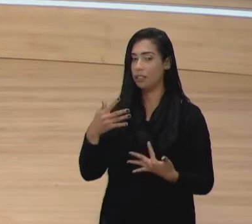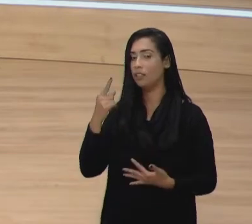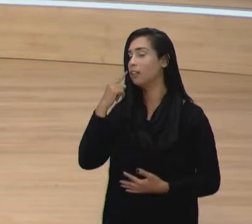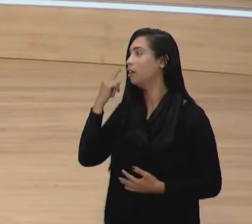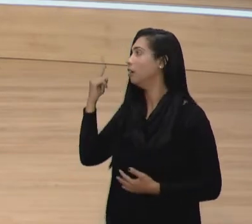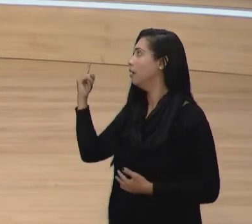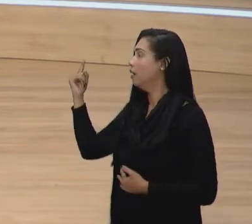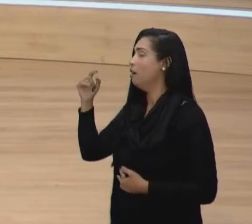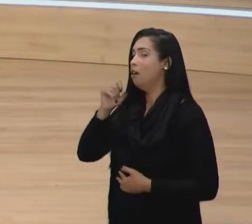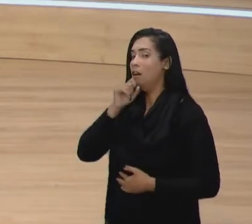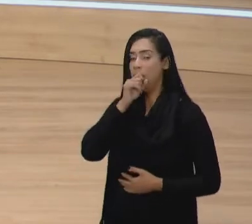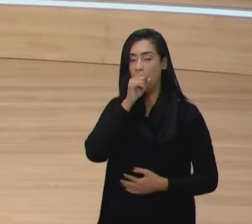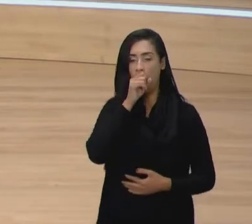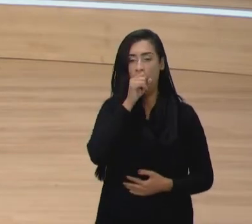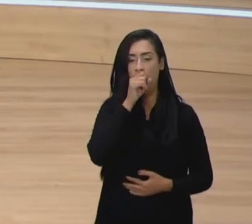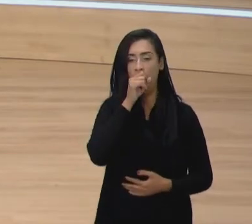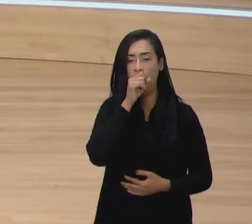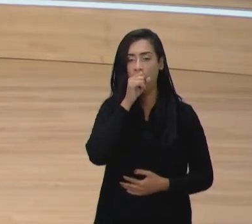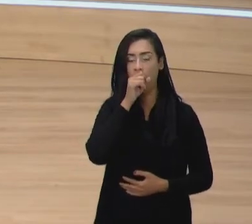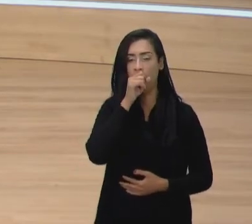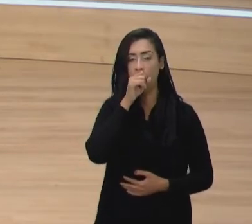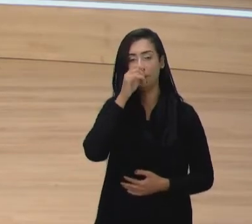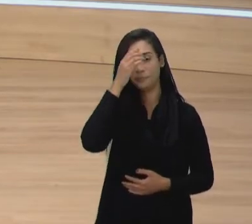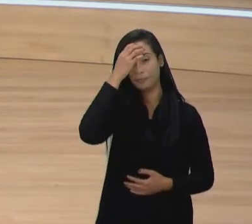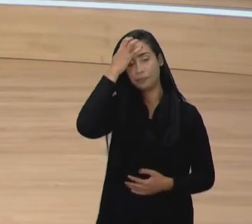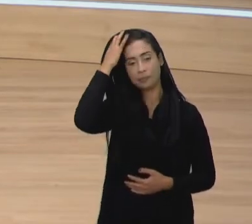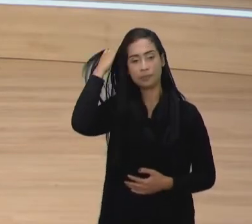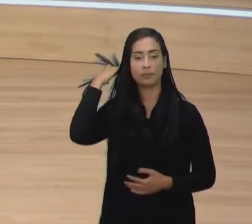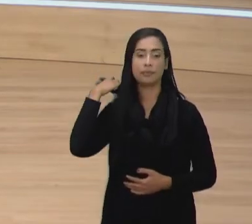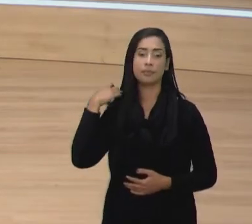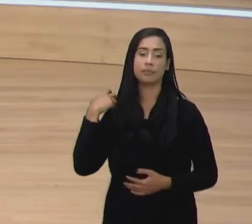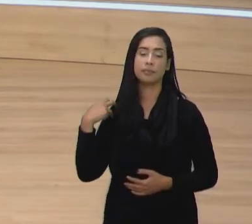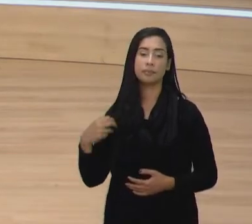Passou. Vai balança lá.